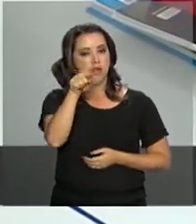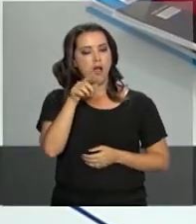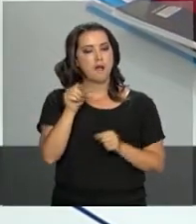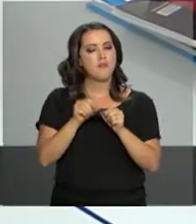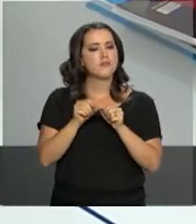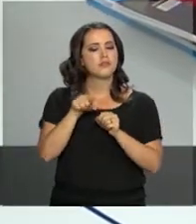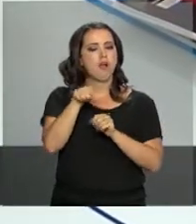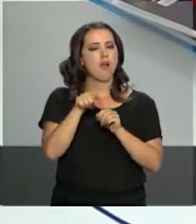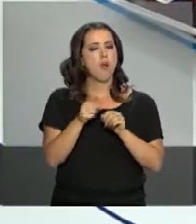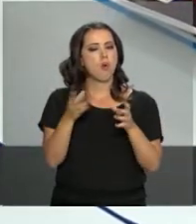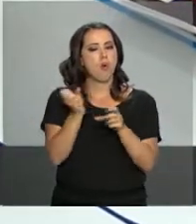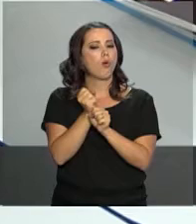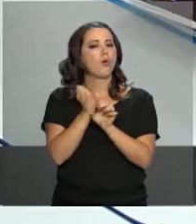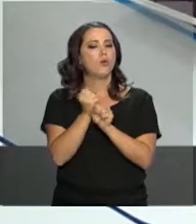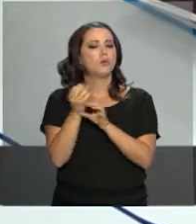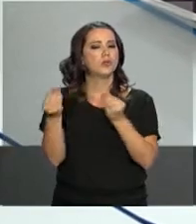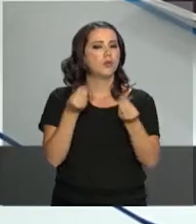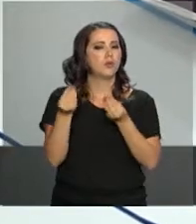com ele,